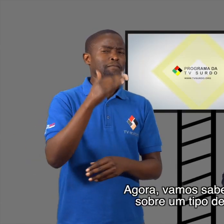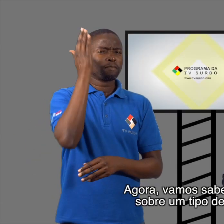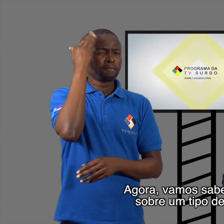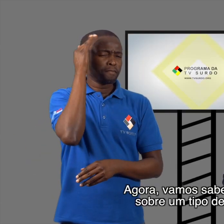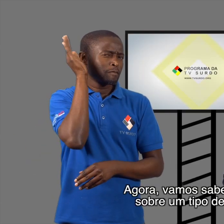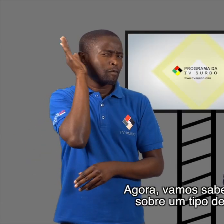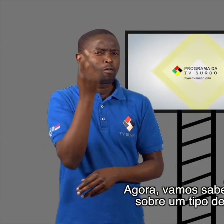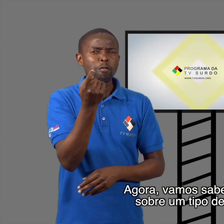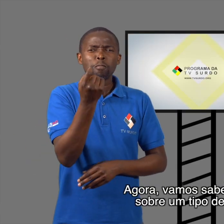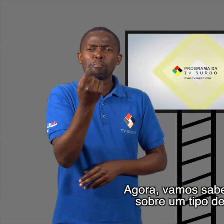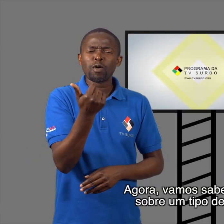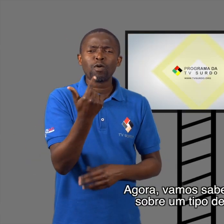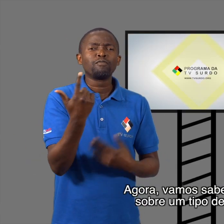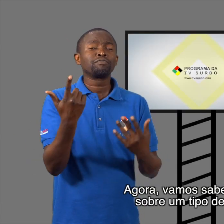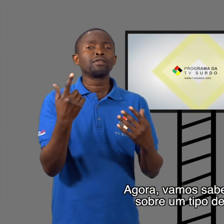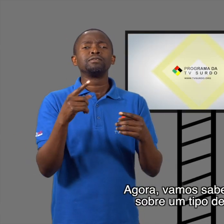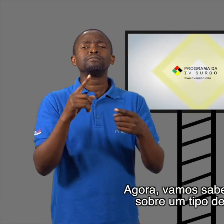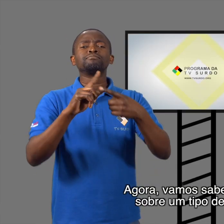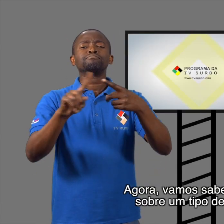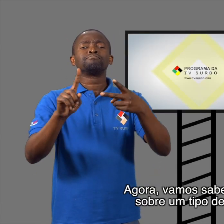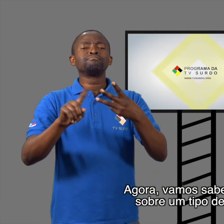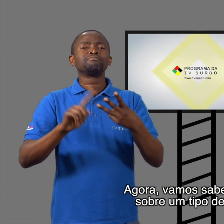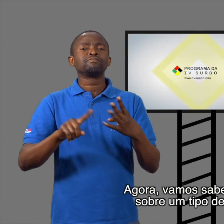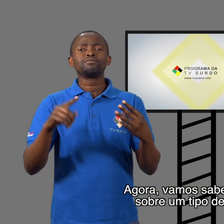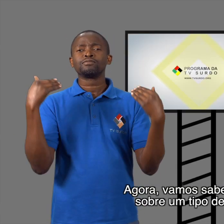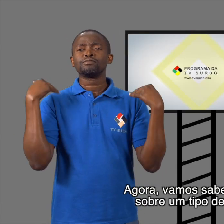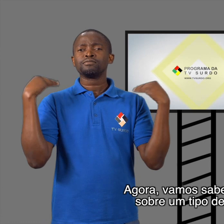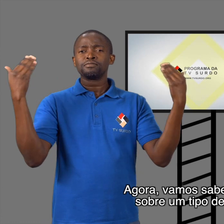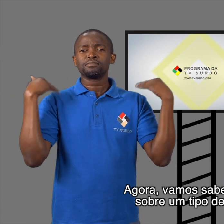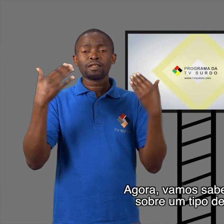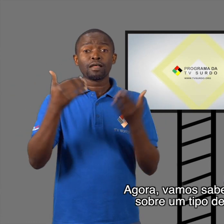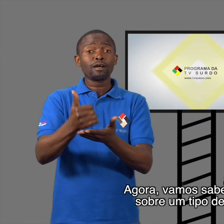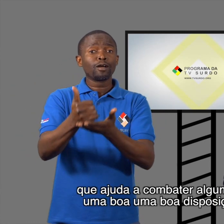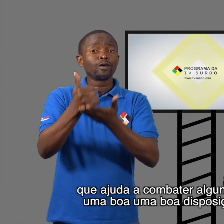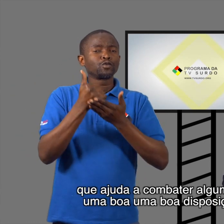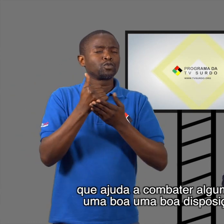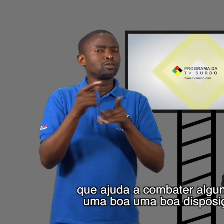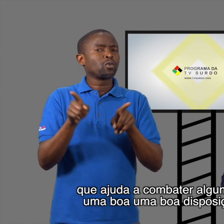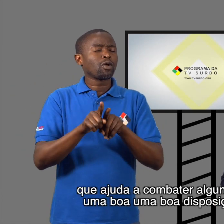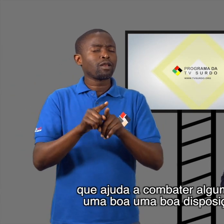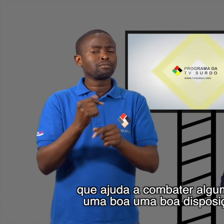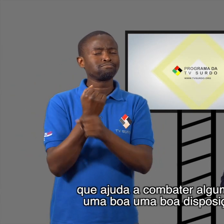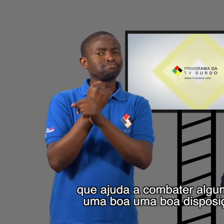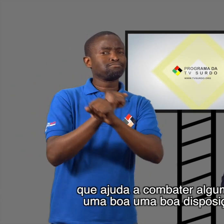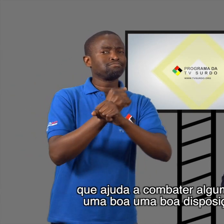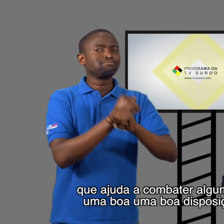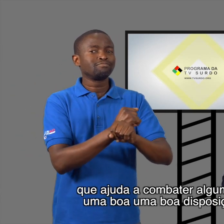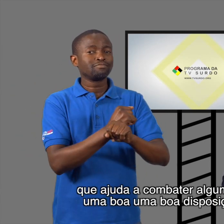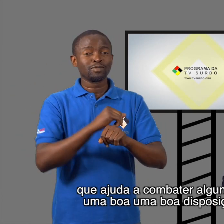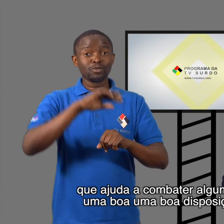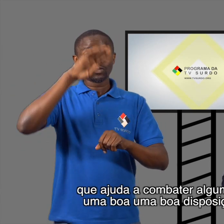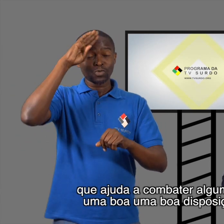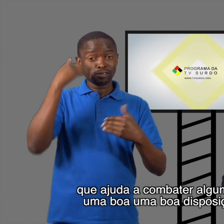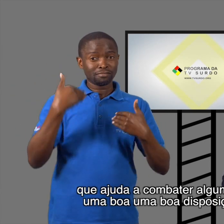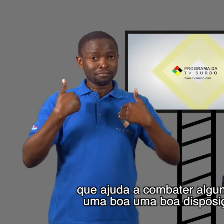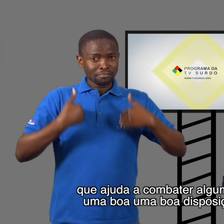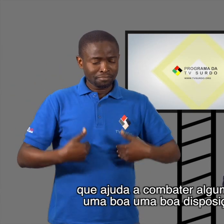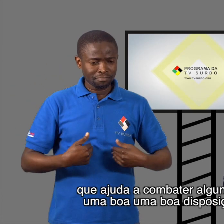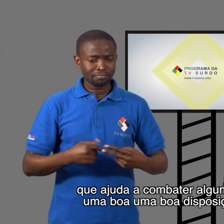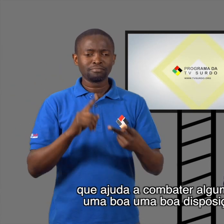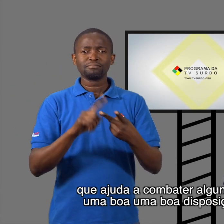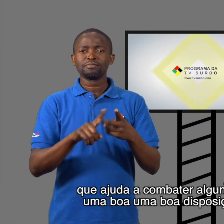Agora vamos saber um pouco mais do tipo de ginástica Que ajuda a combater algumas